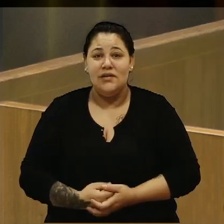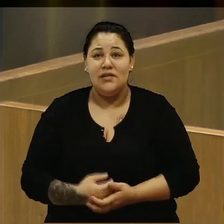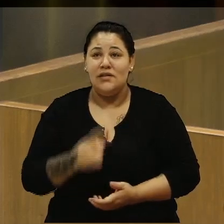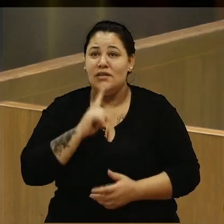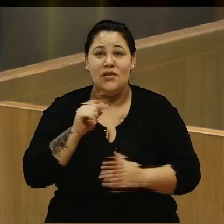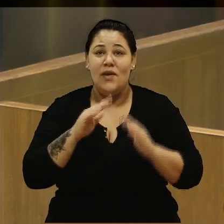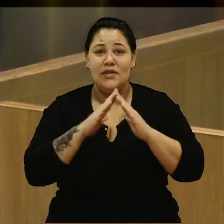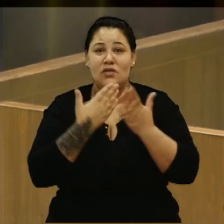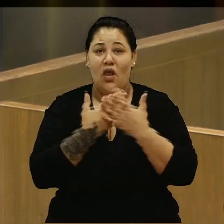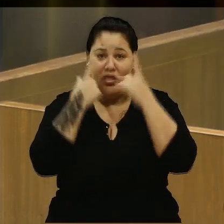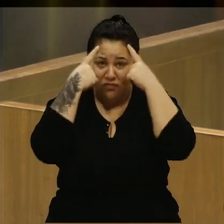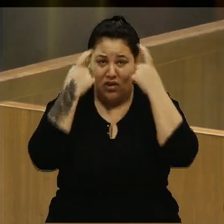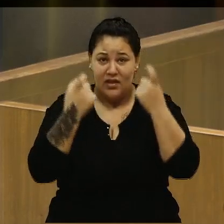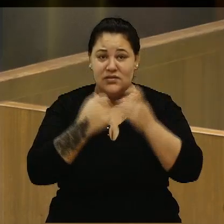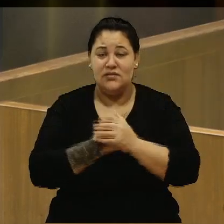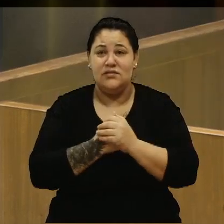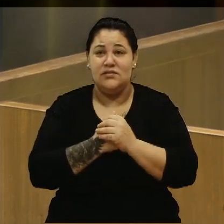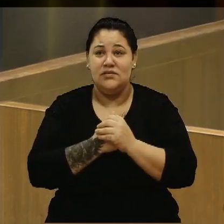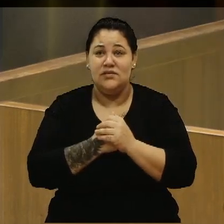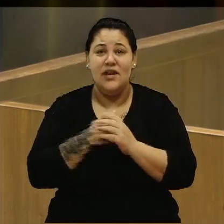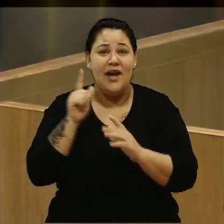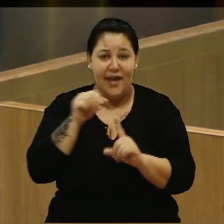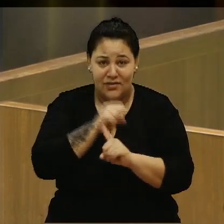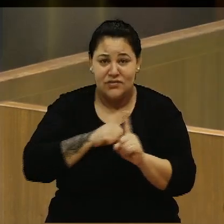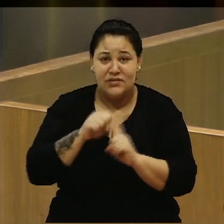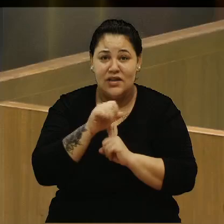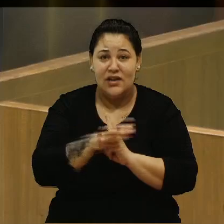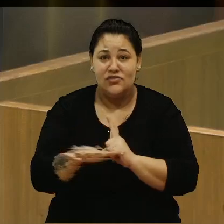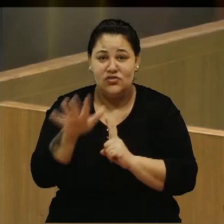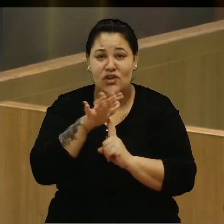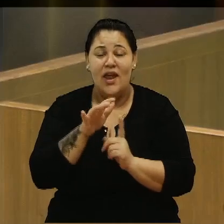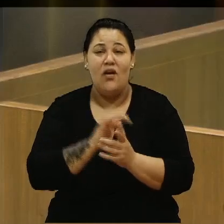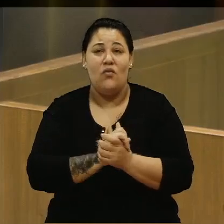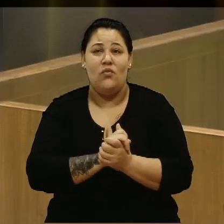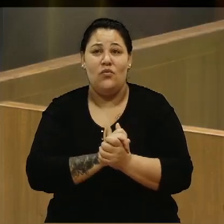escola que está violenta, é a sociedade que está